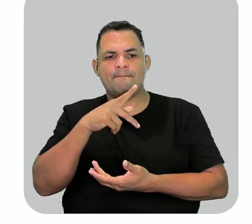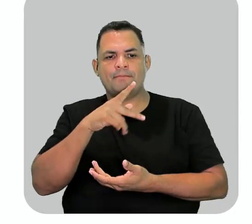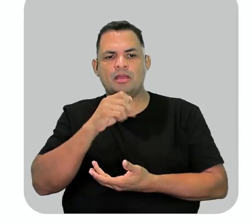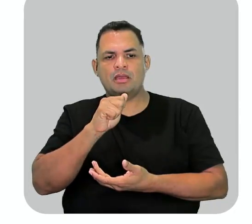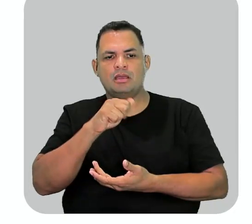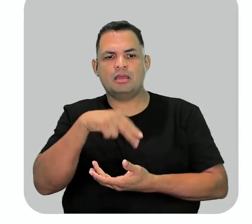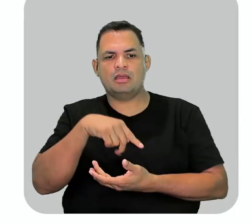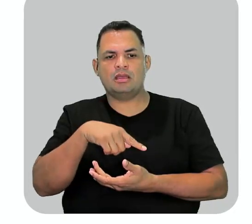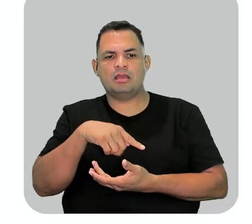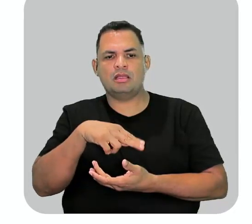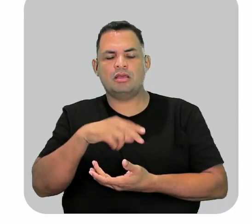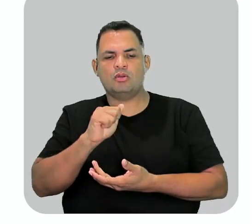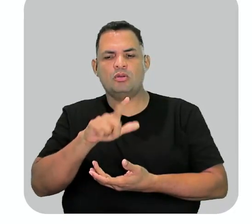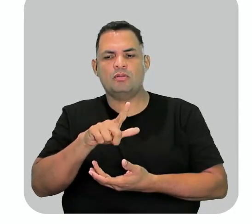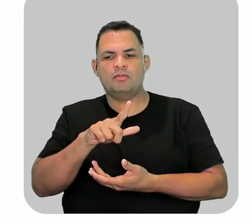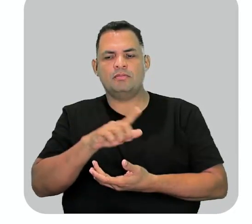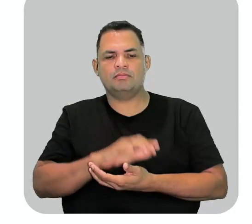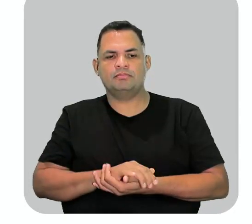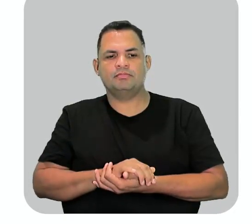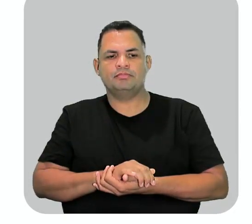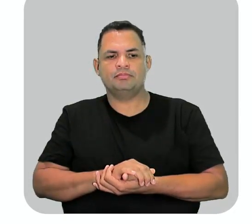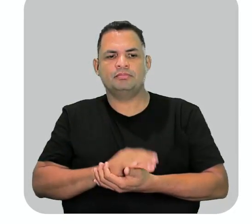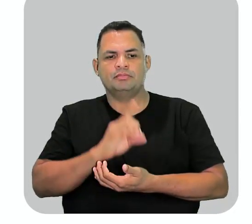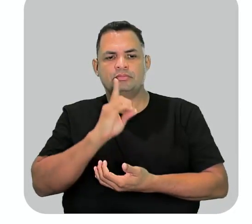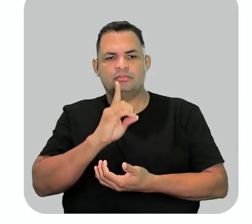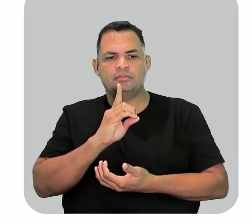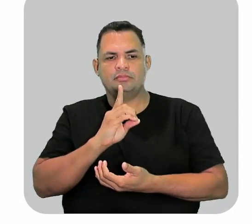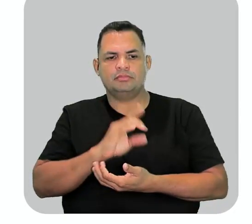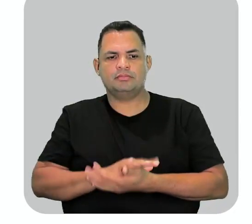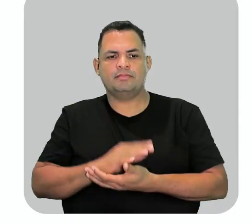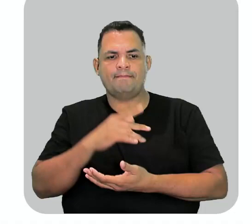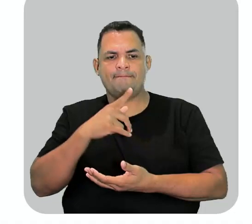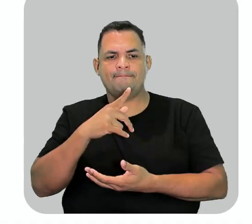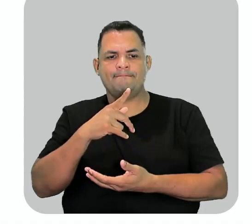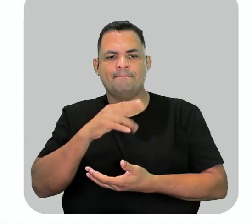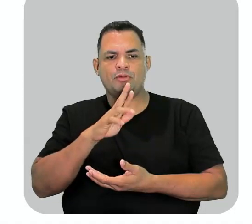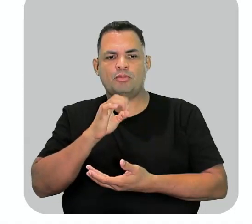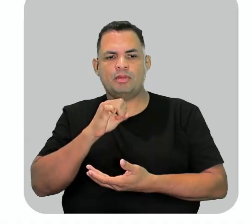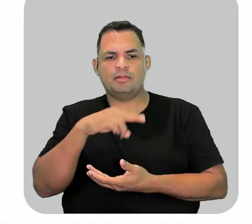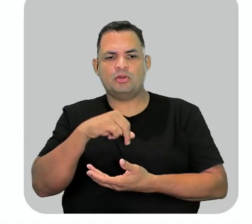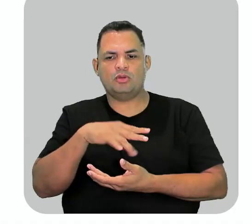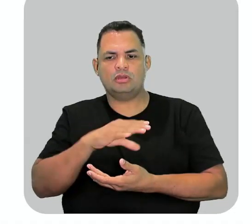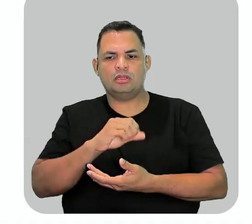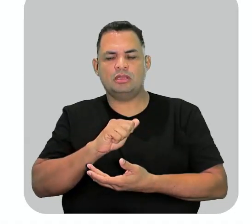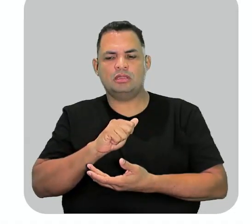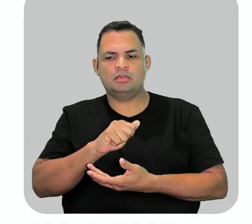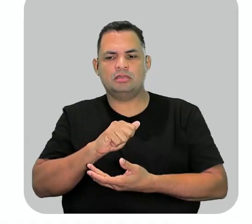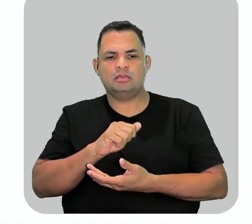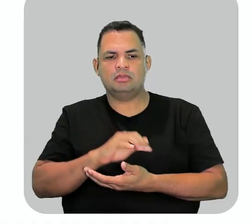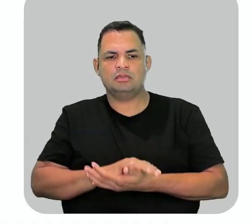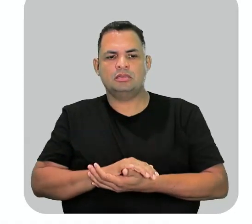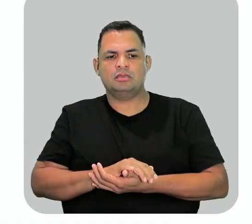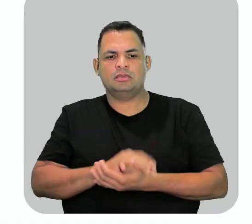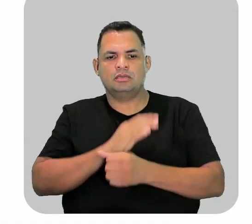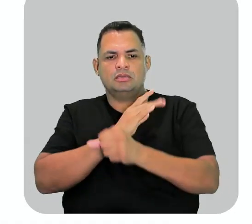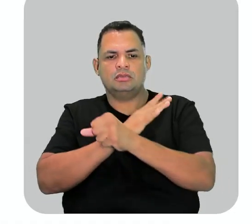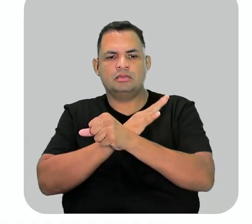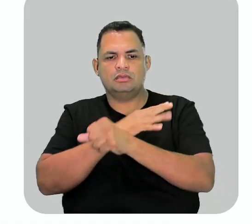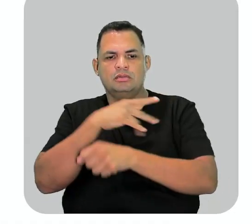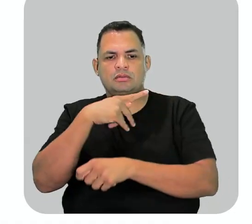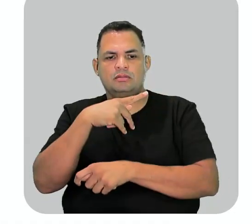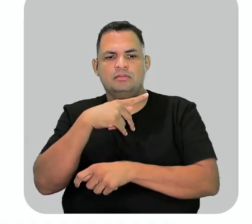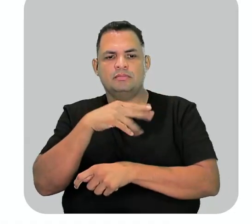C, propanal, letra D, propanona e a letra E,